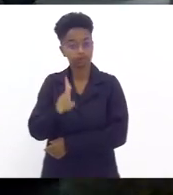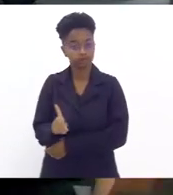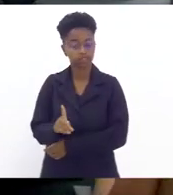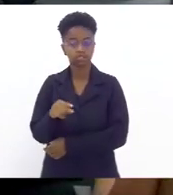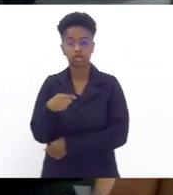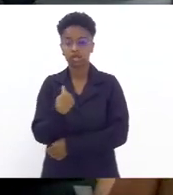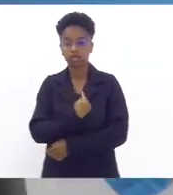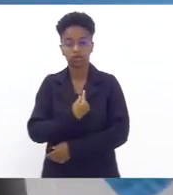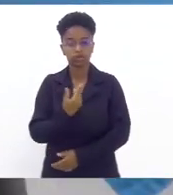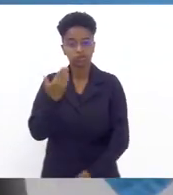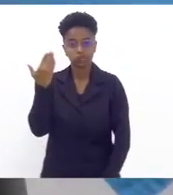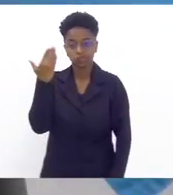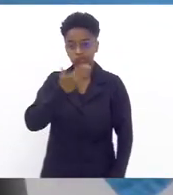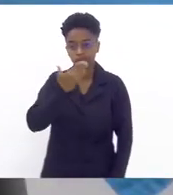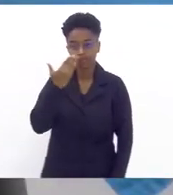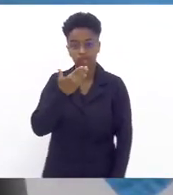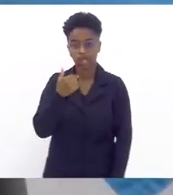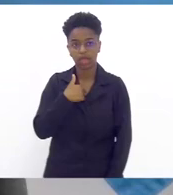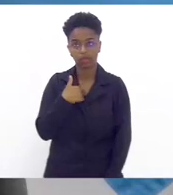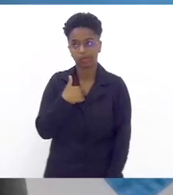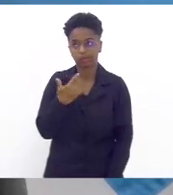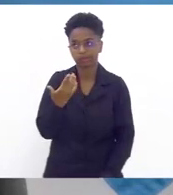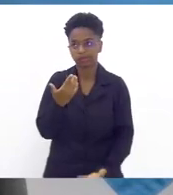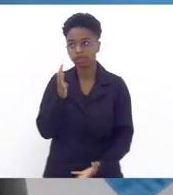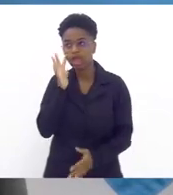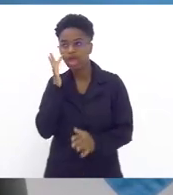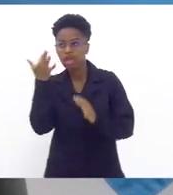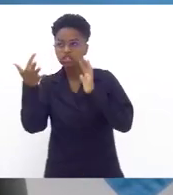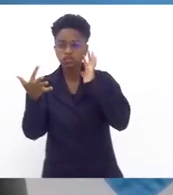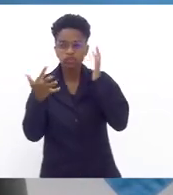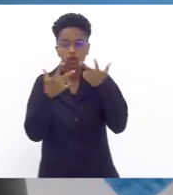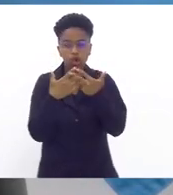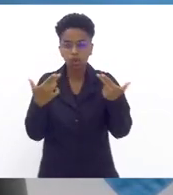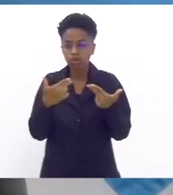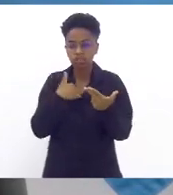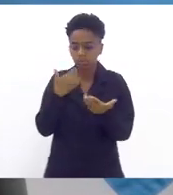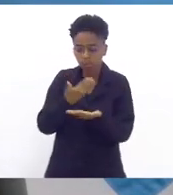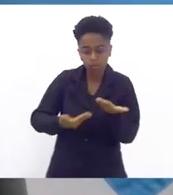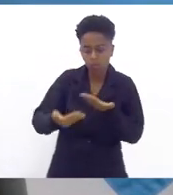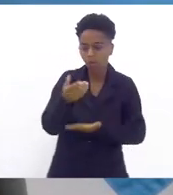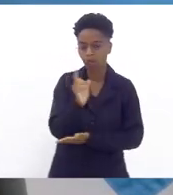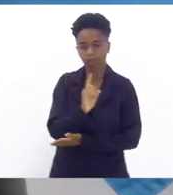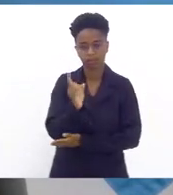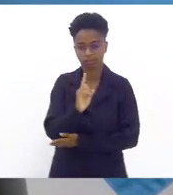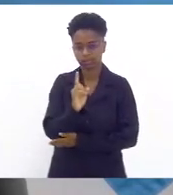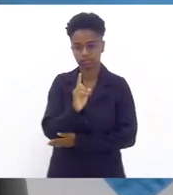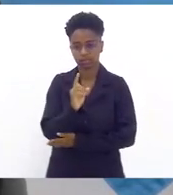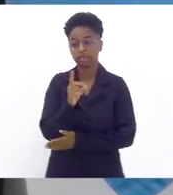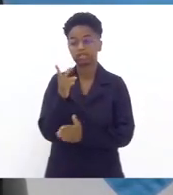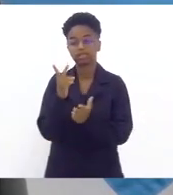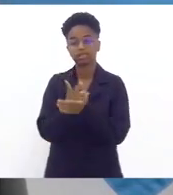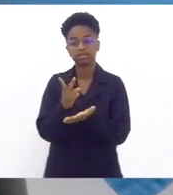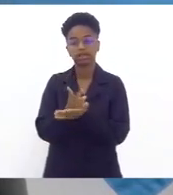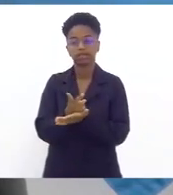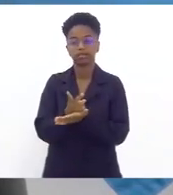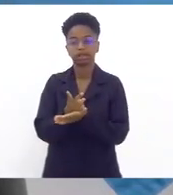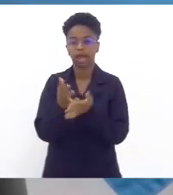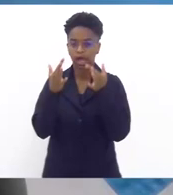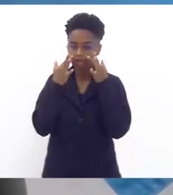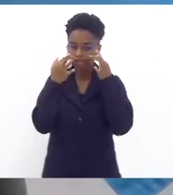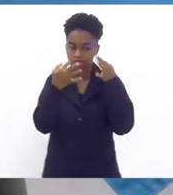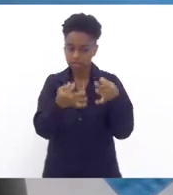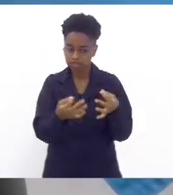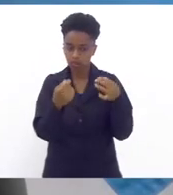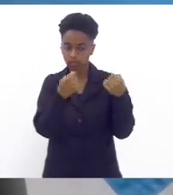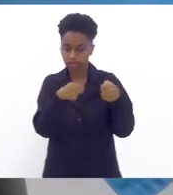vem em momento algum eu tomei alguma decisão que eu não compartilhasse sempre muito atento